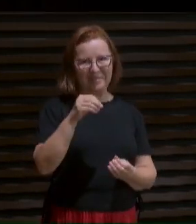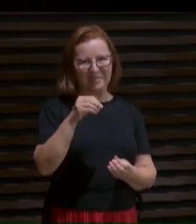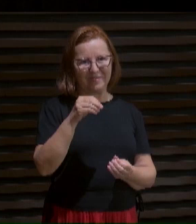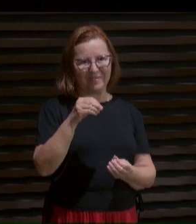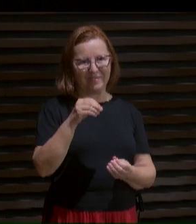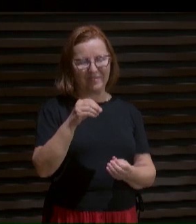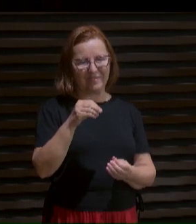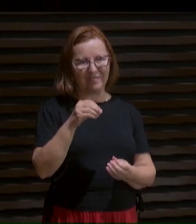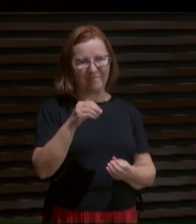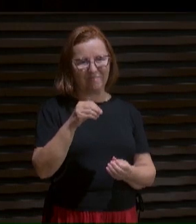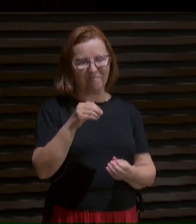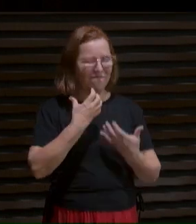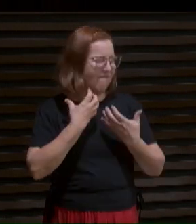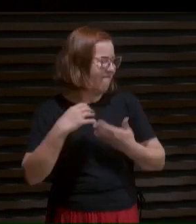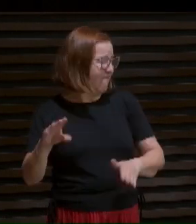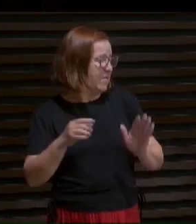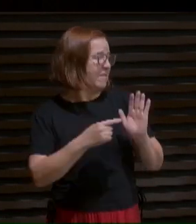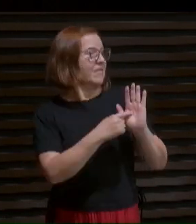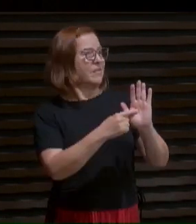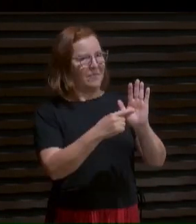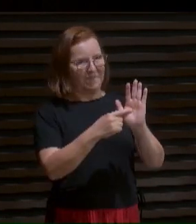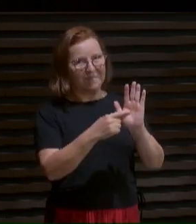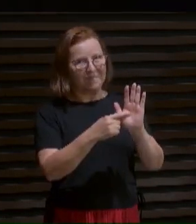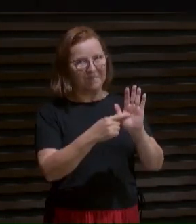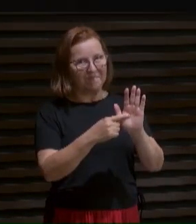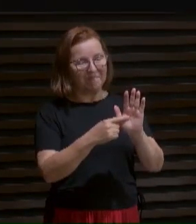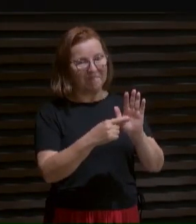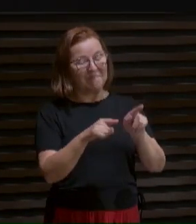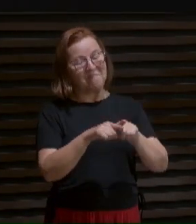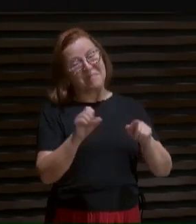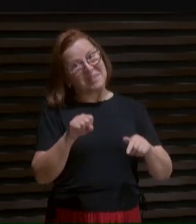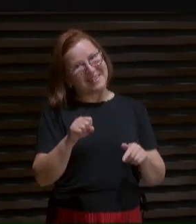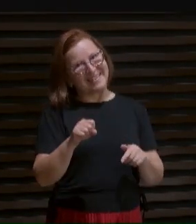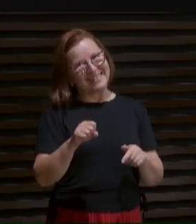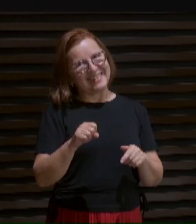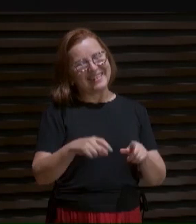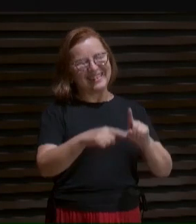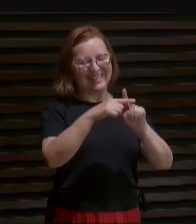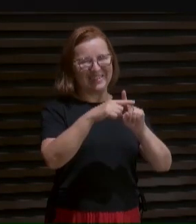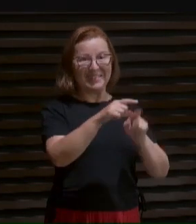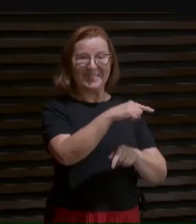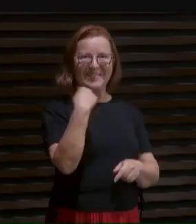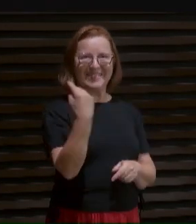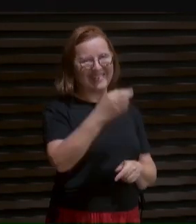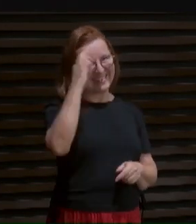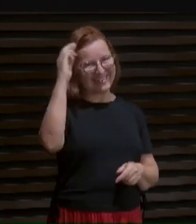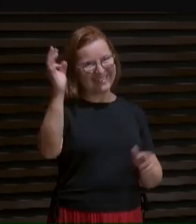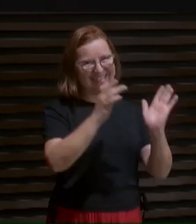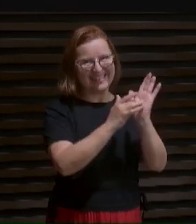mais longe esteja de mim gloriar-me, a não ser na cruz de nosso Senhor Jesus Cristo,